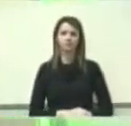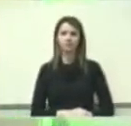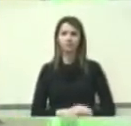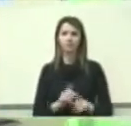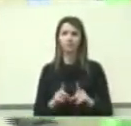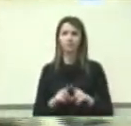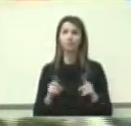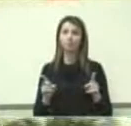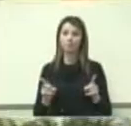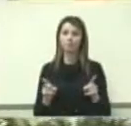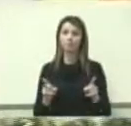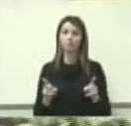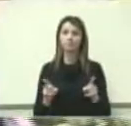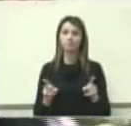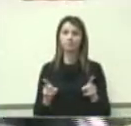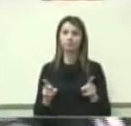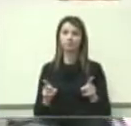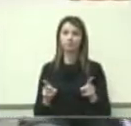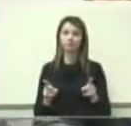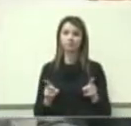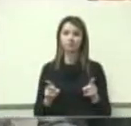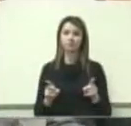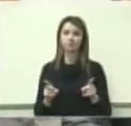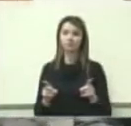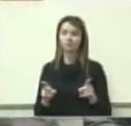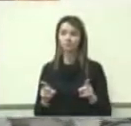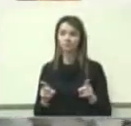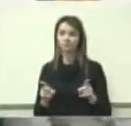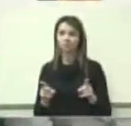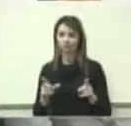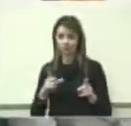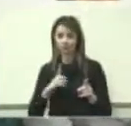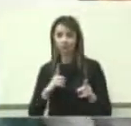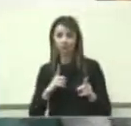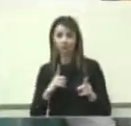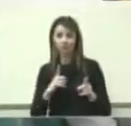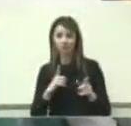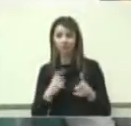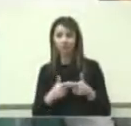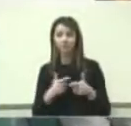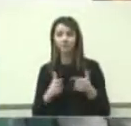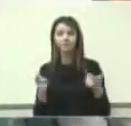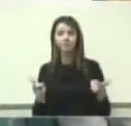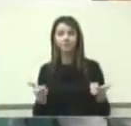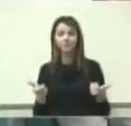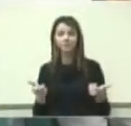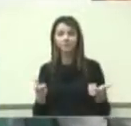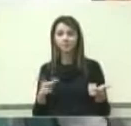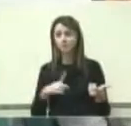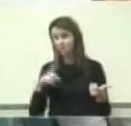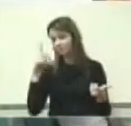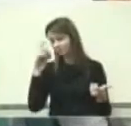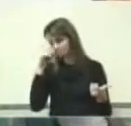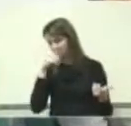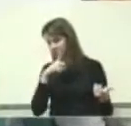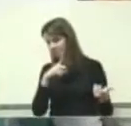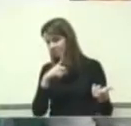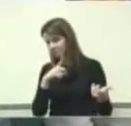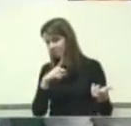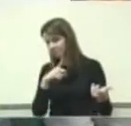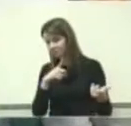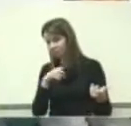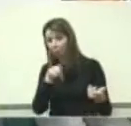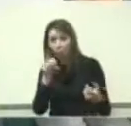mas aliado ao vento contrário você pode estar de repente cedendo